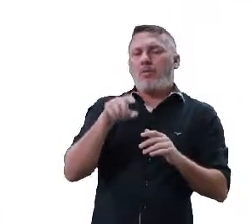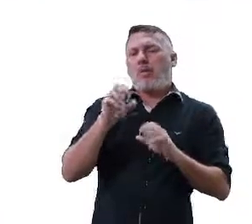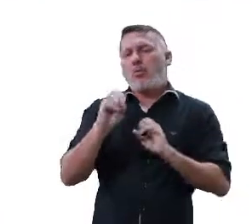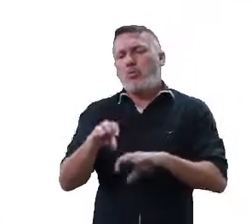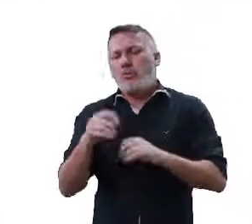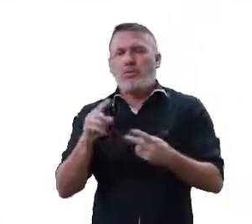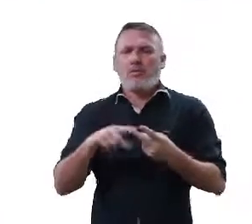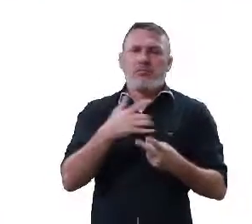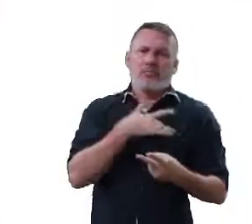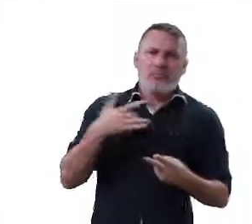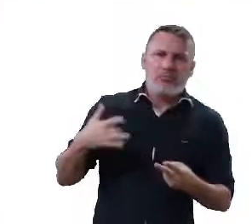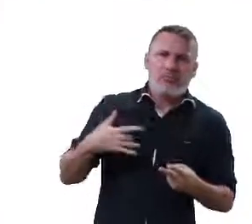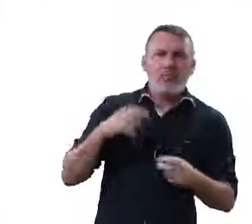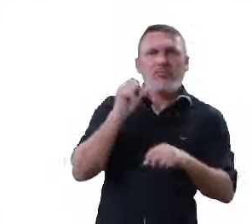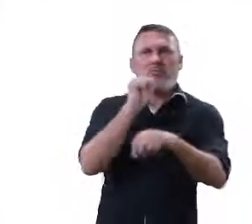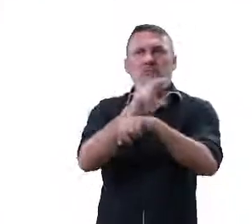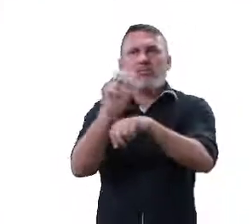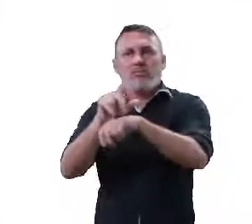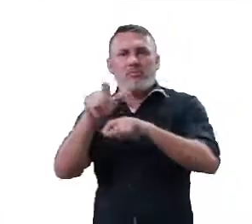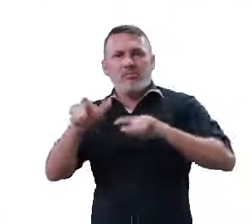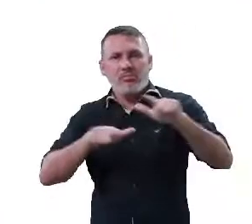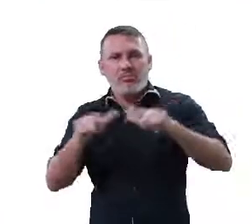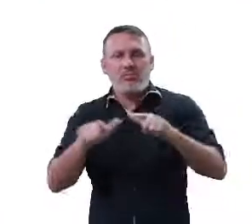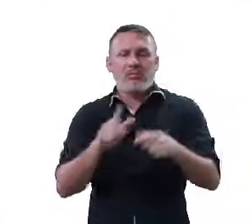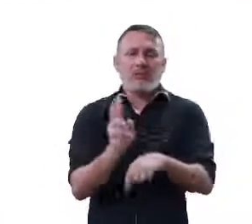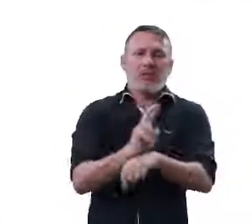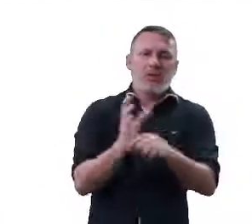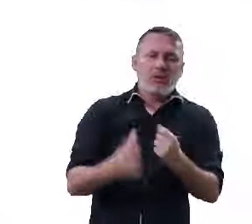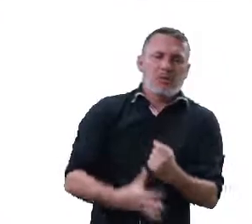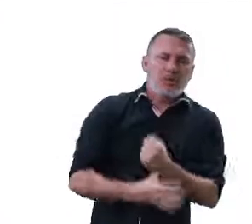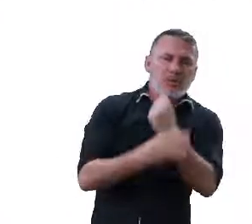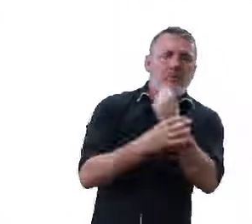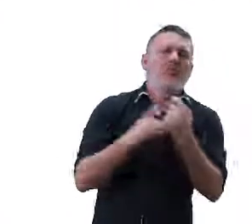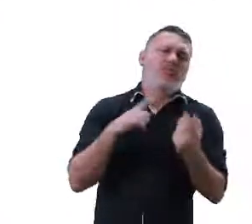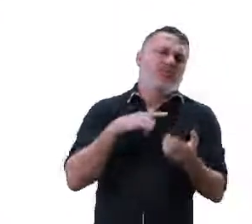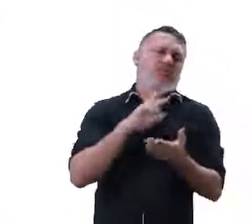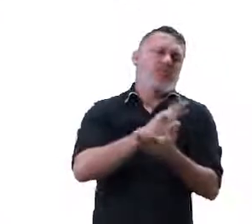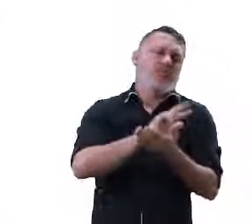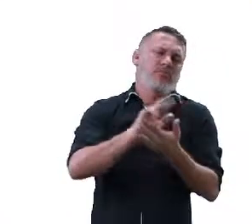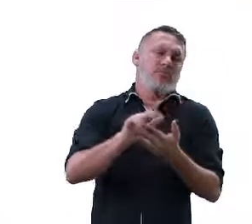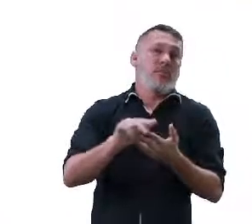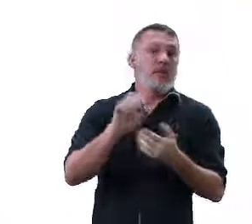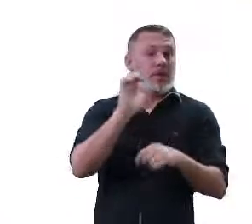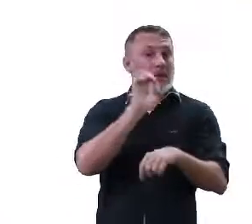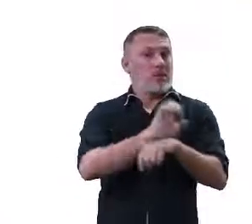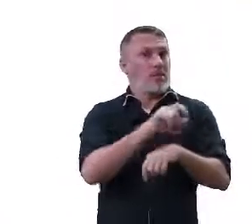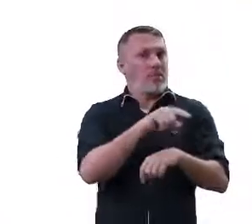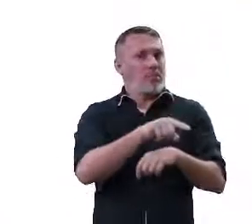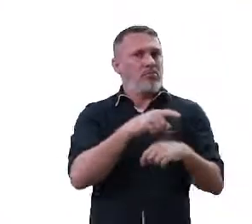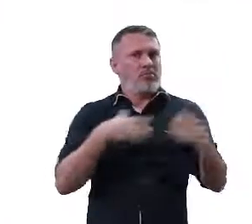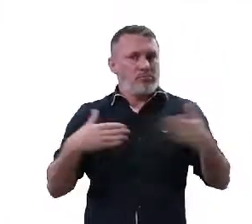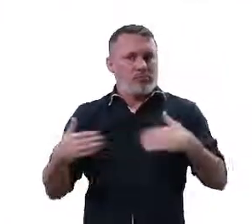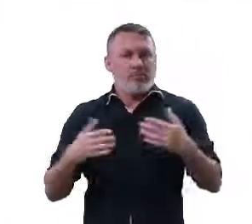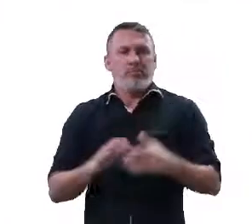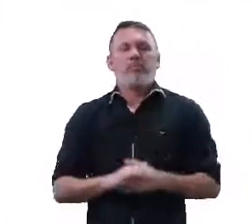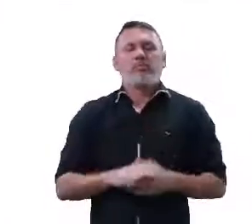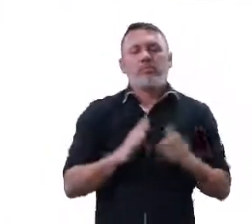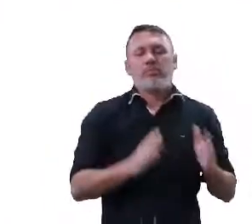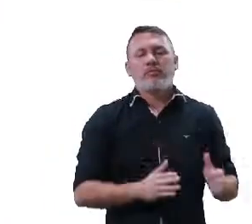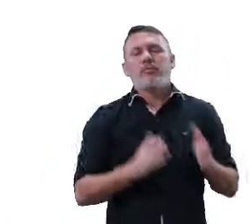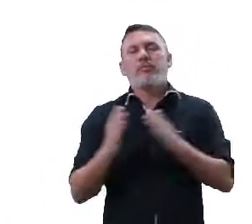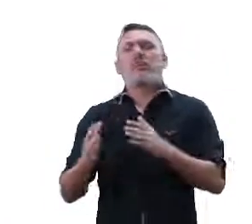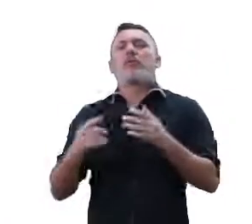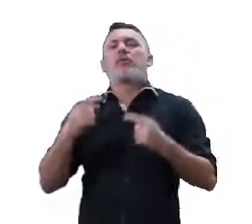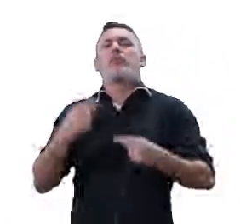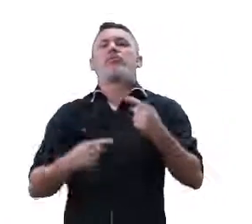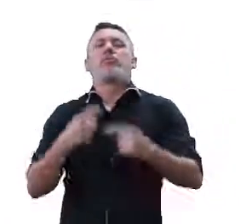estar referindo à saúde, geração de emprego, segurança, certo? Então é essa instituição. Quando você fala de política,